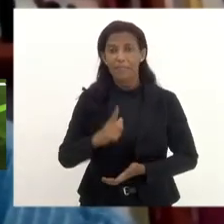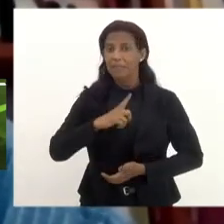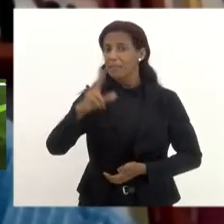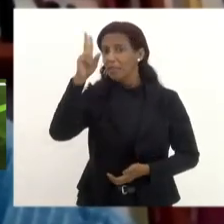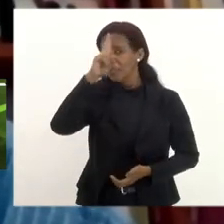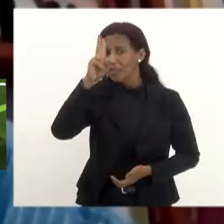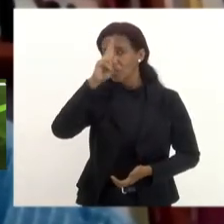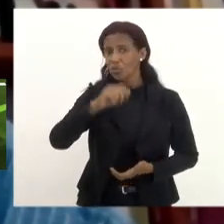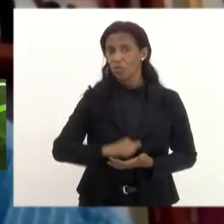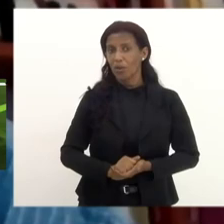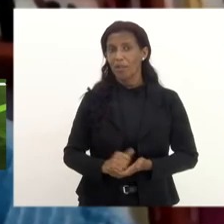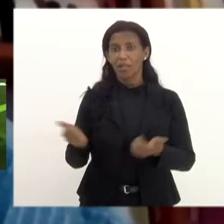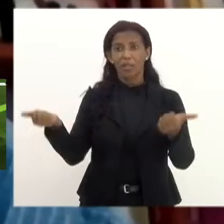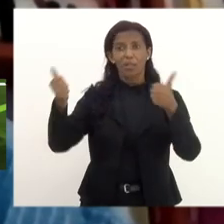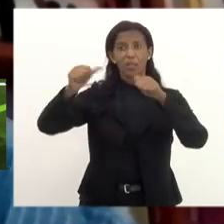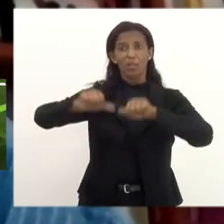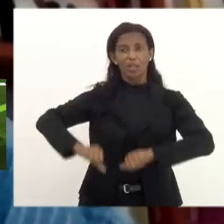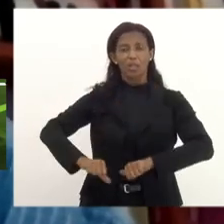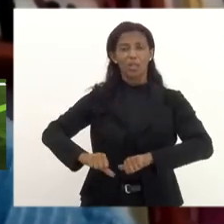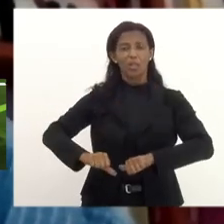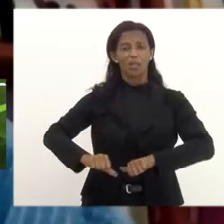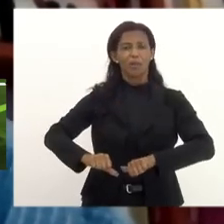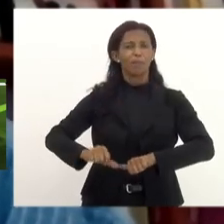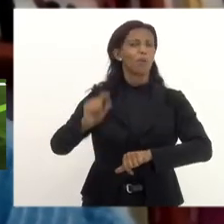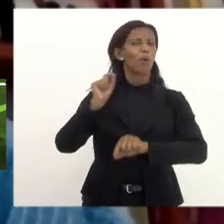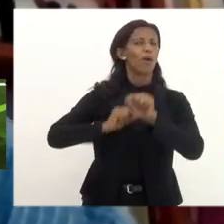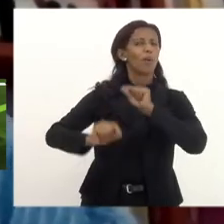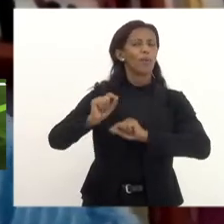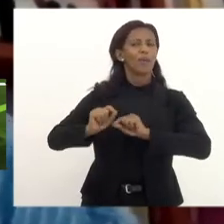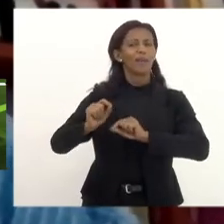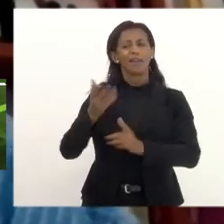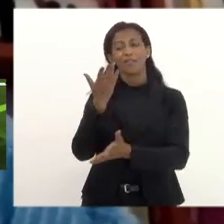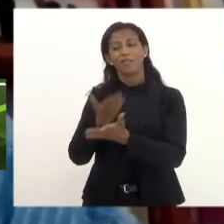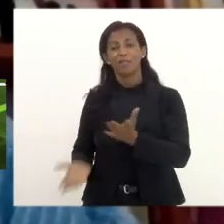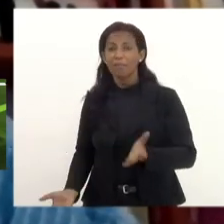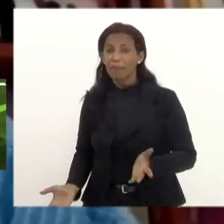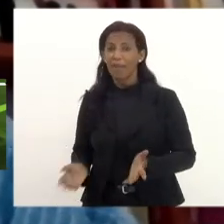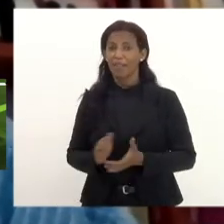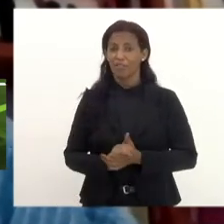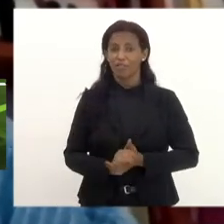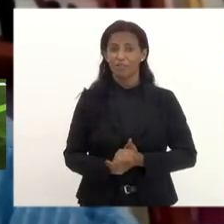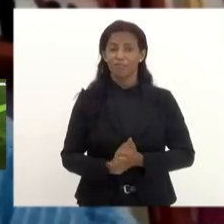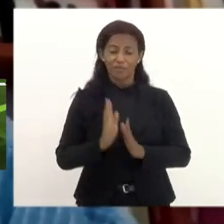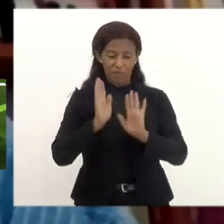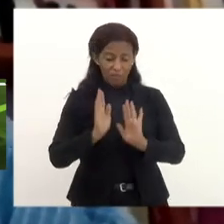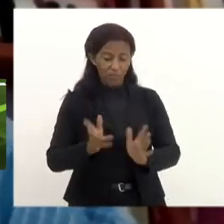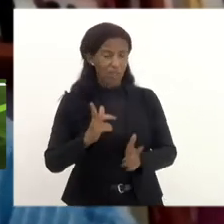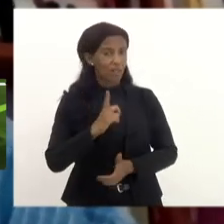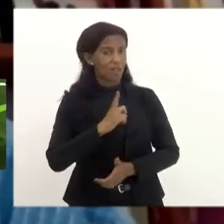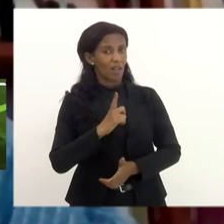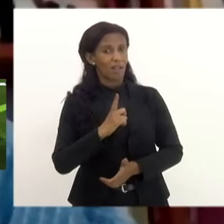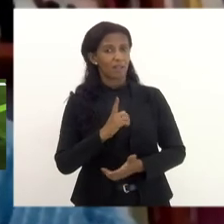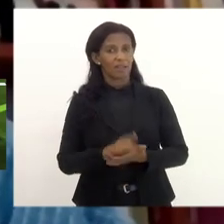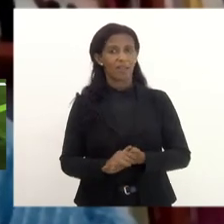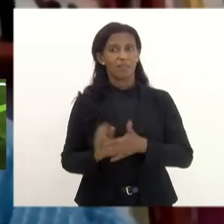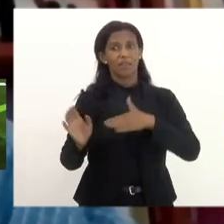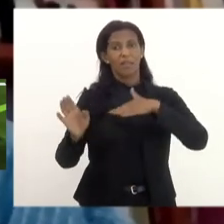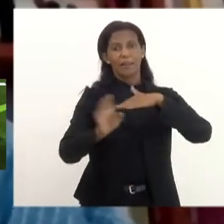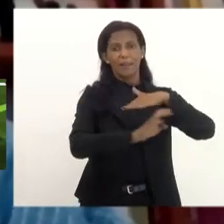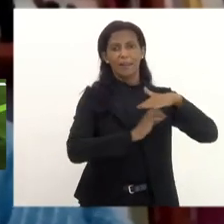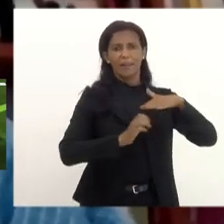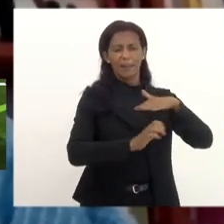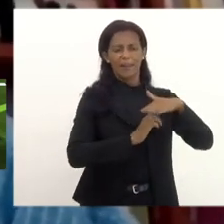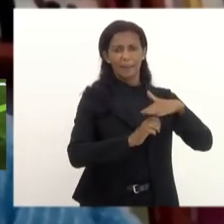que a pior licitação é aquela que você perde. Então, já houve até casos que teve empresa que propuseram